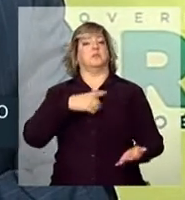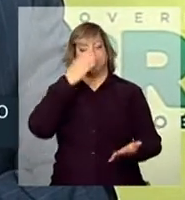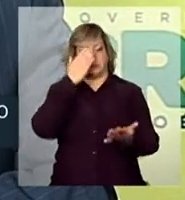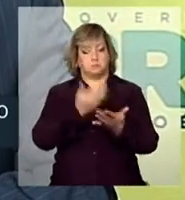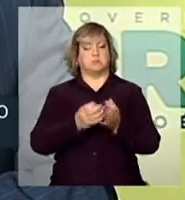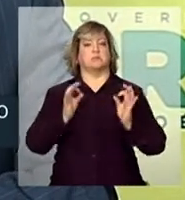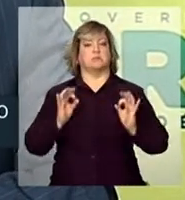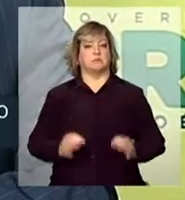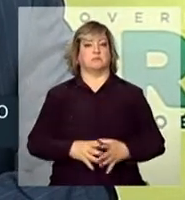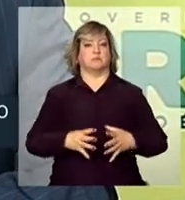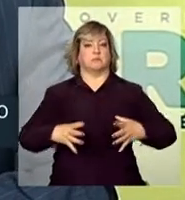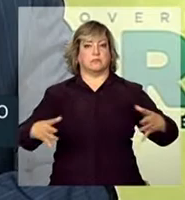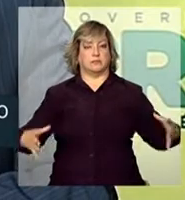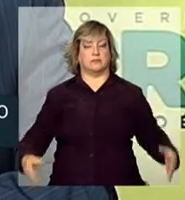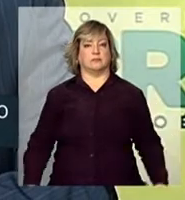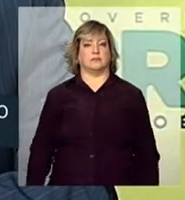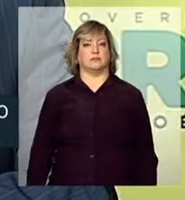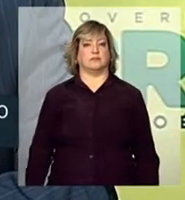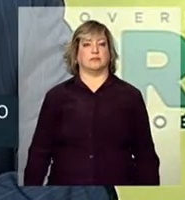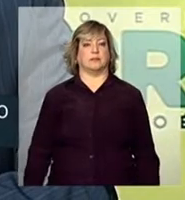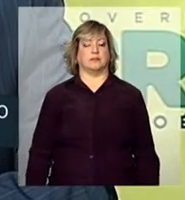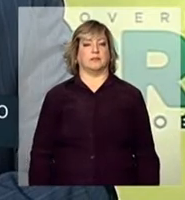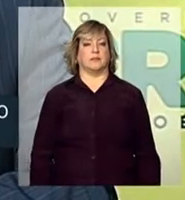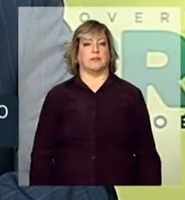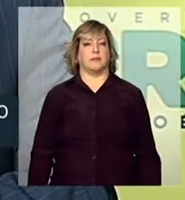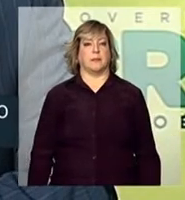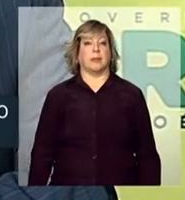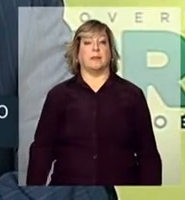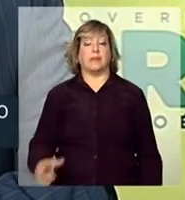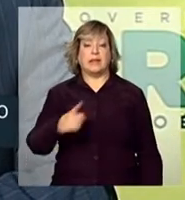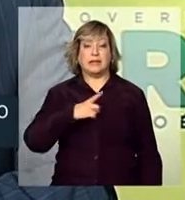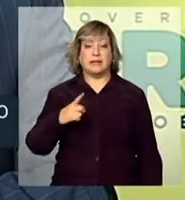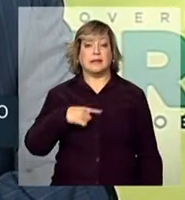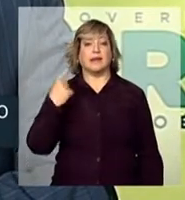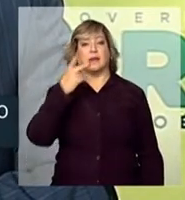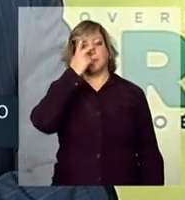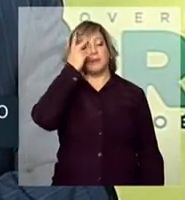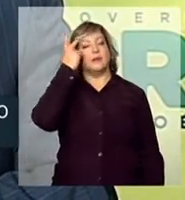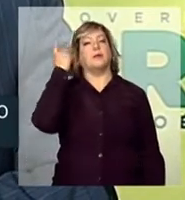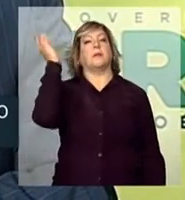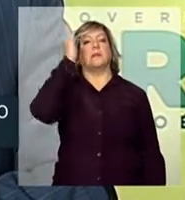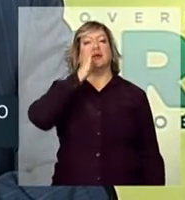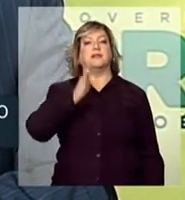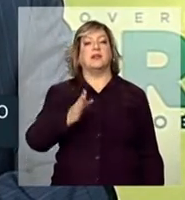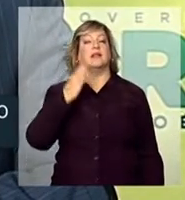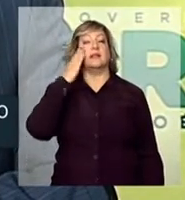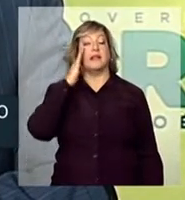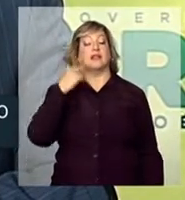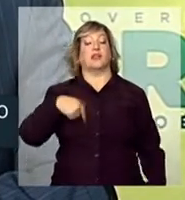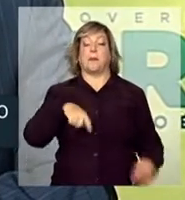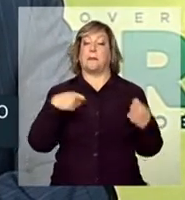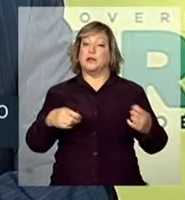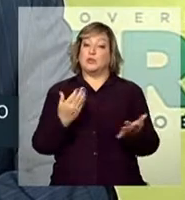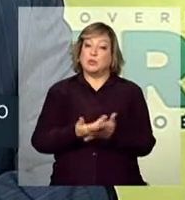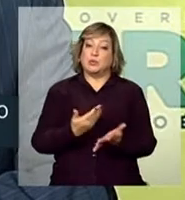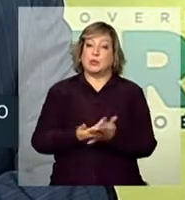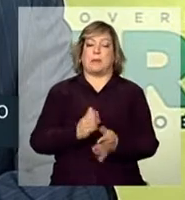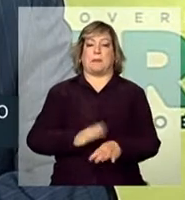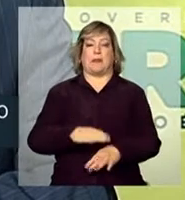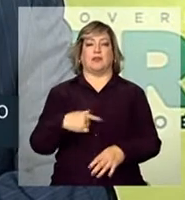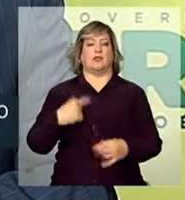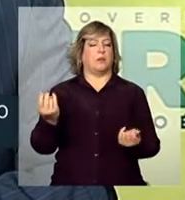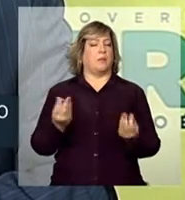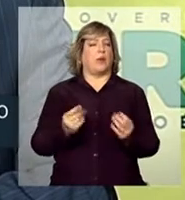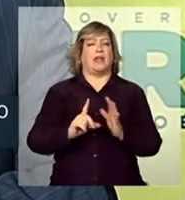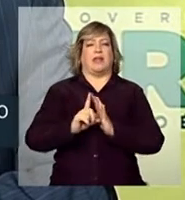credibilidade e finalmente a uma consciência do do povo brasileiro que nós possamos estudar mais nós